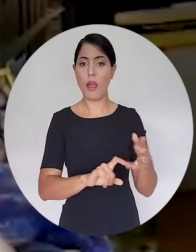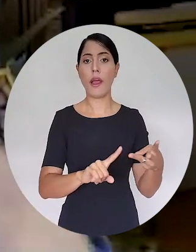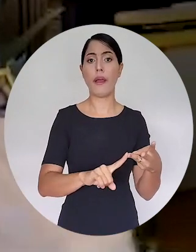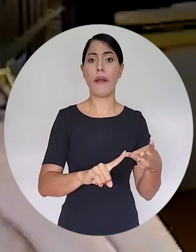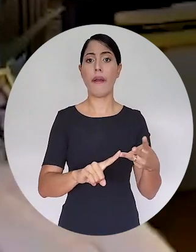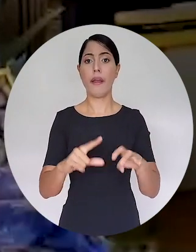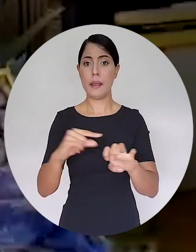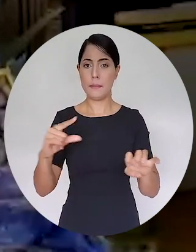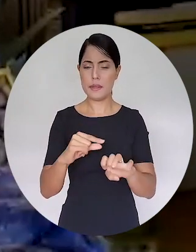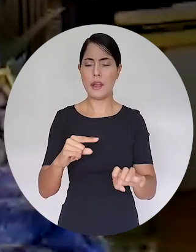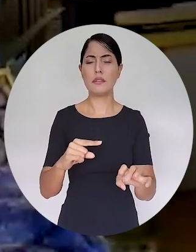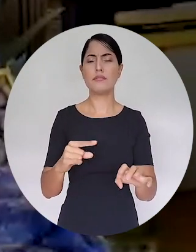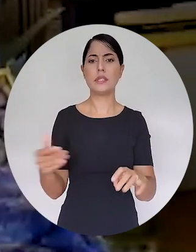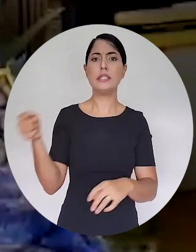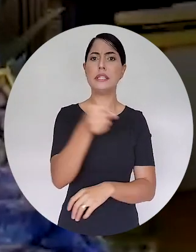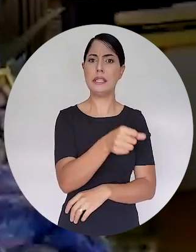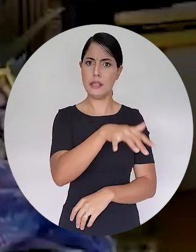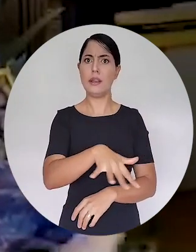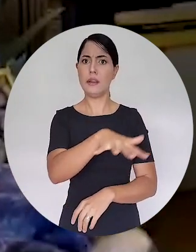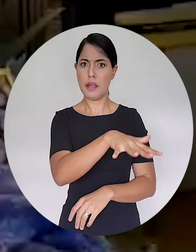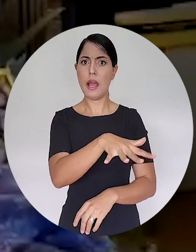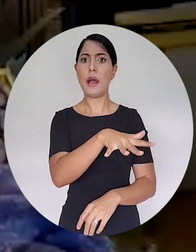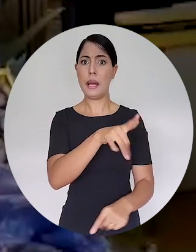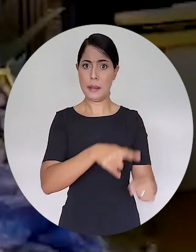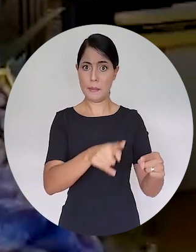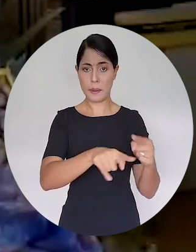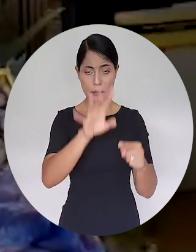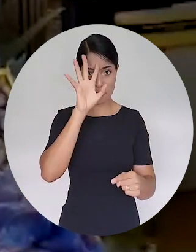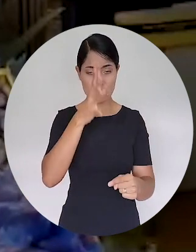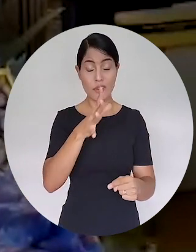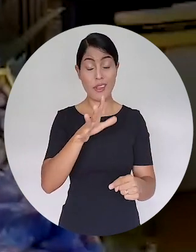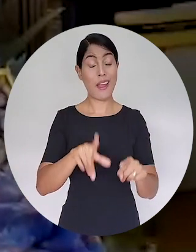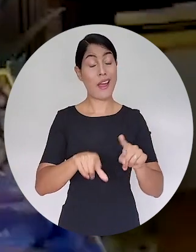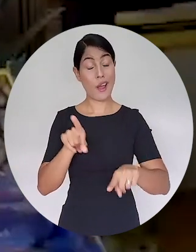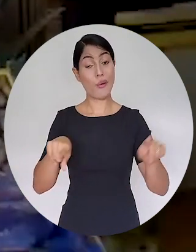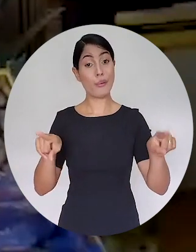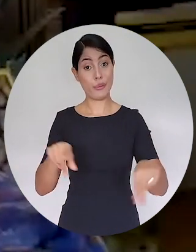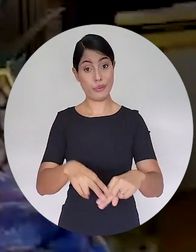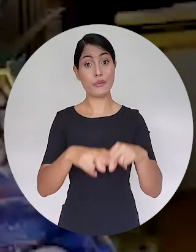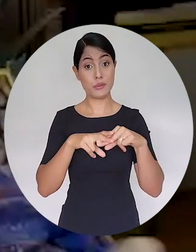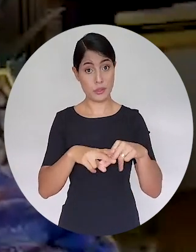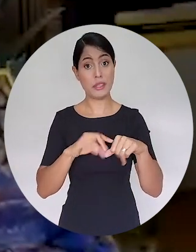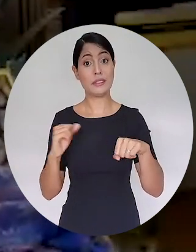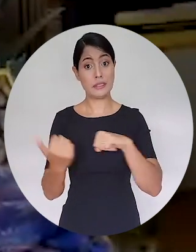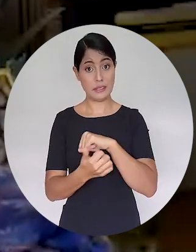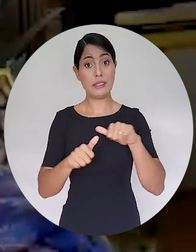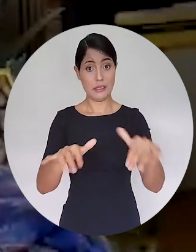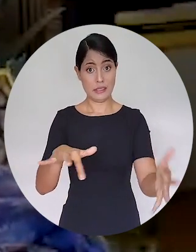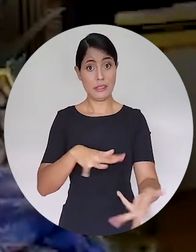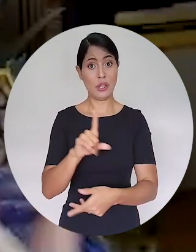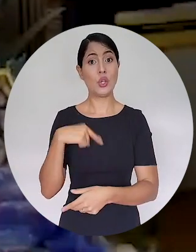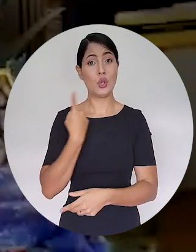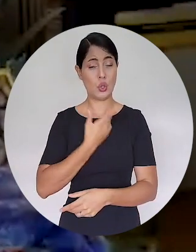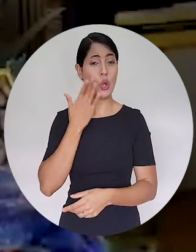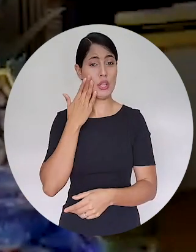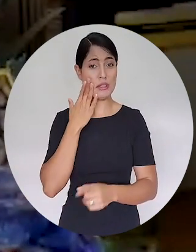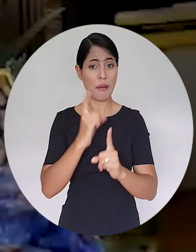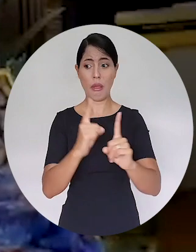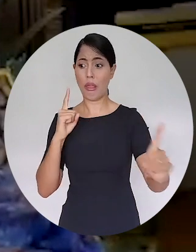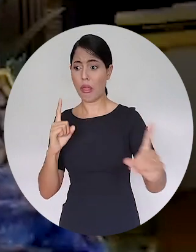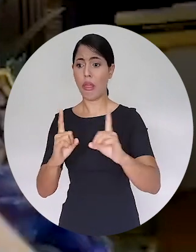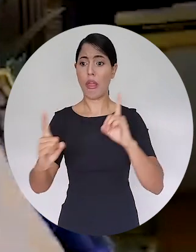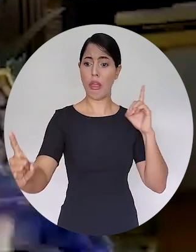empresários, para que resolvam seus problemas, muitos em decorrência da pandemia, né? A gente sabe que o isolamento social, o fechamento